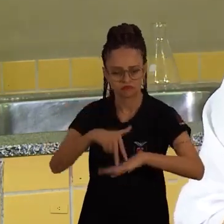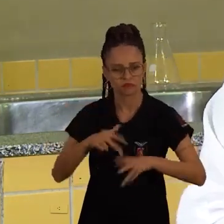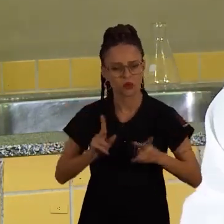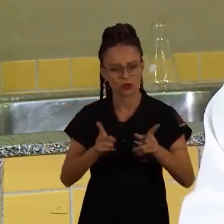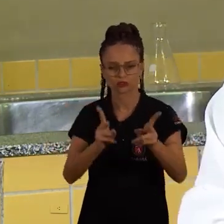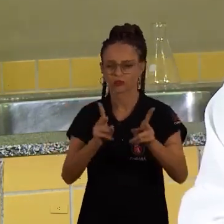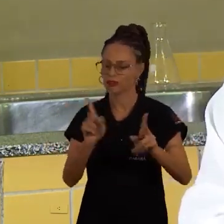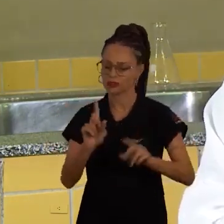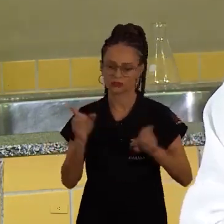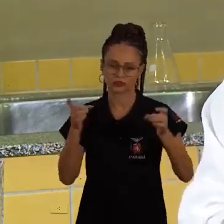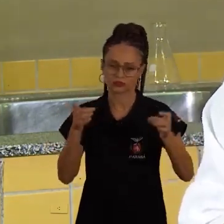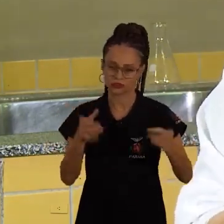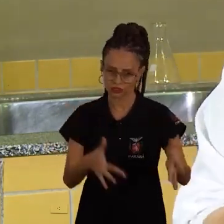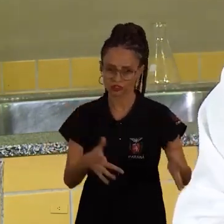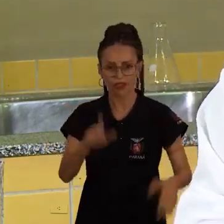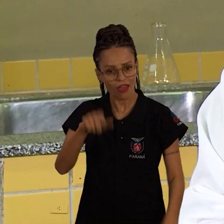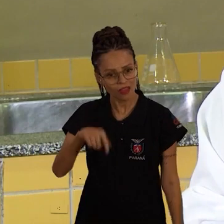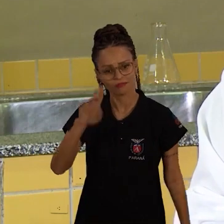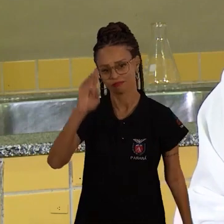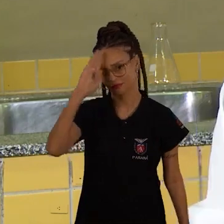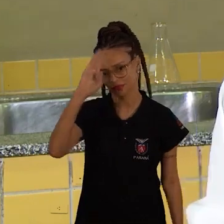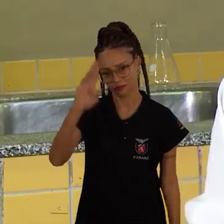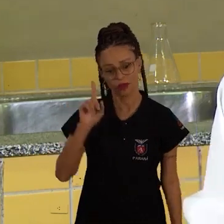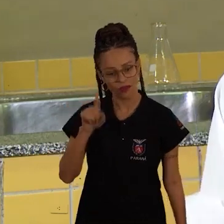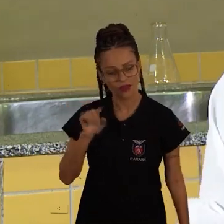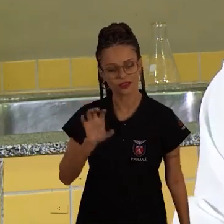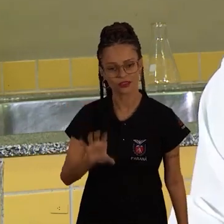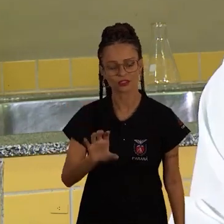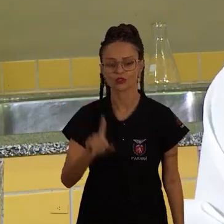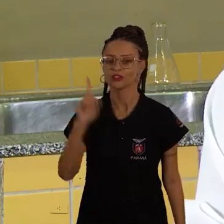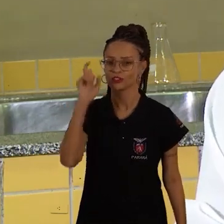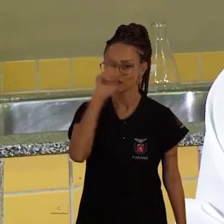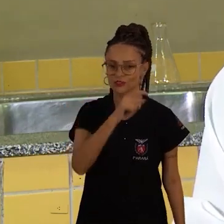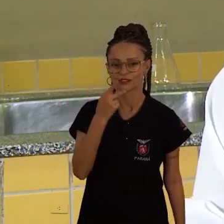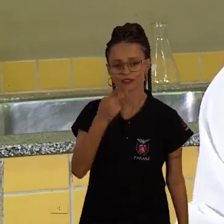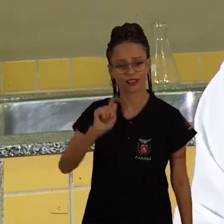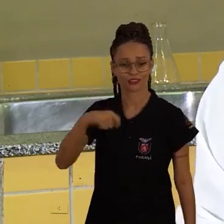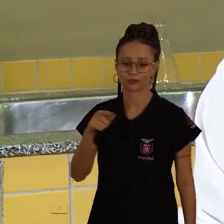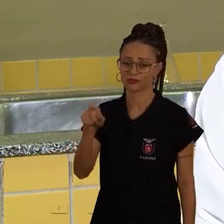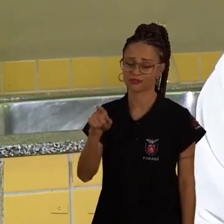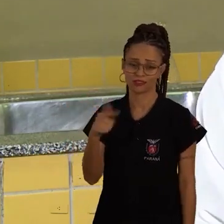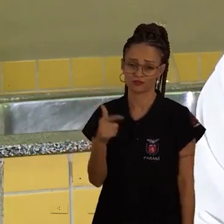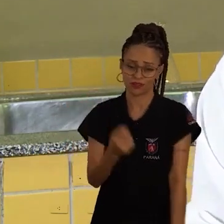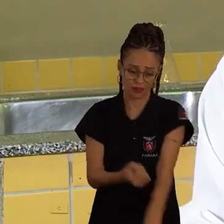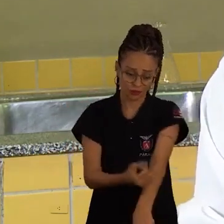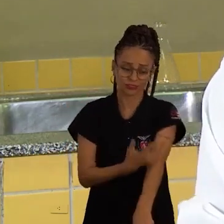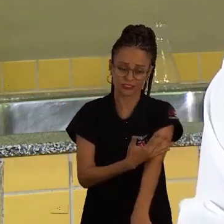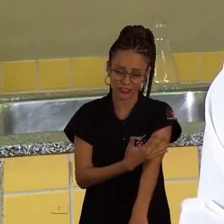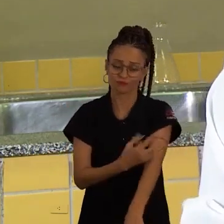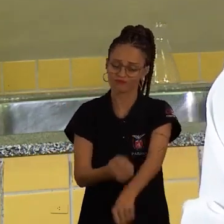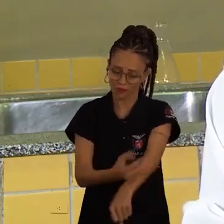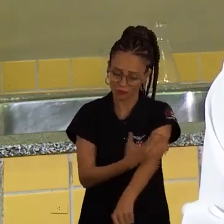não desistiu. Isso é o principal. É difícil falar de ti sem se emocionar,